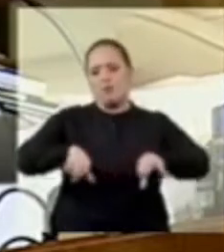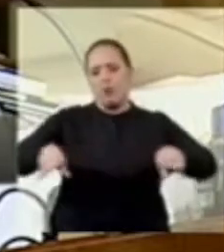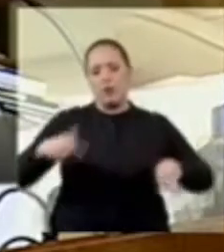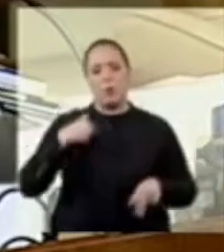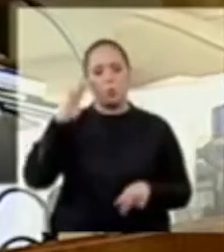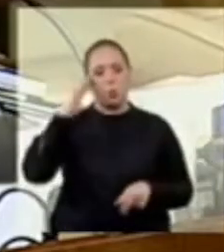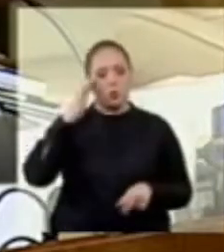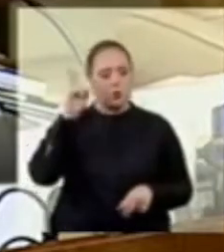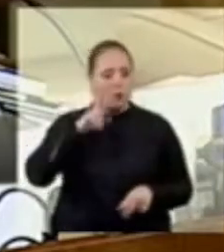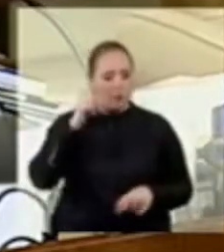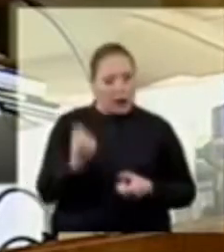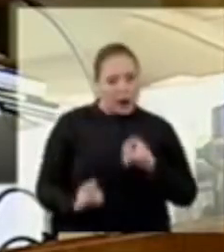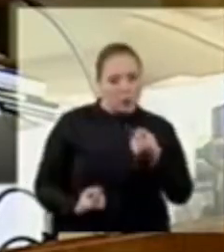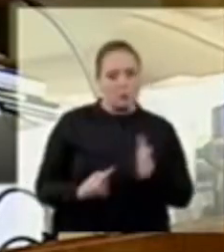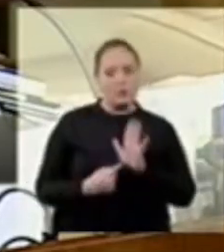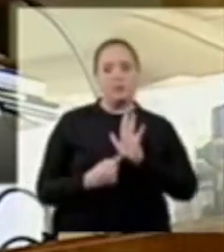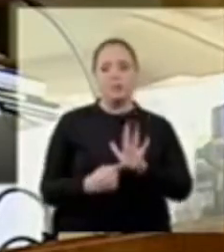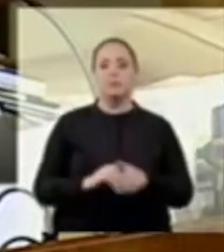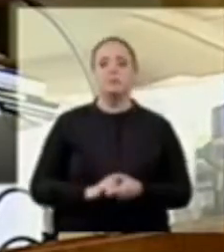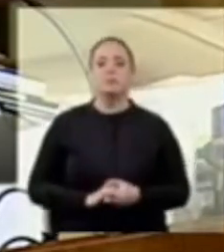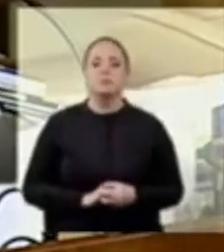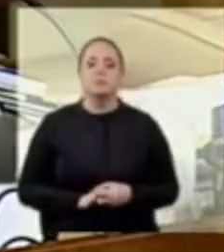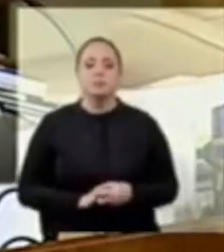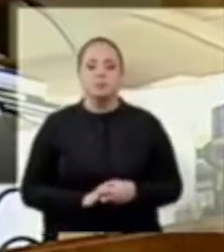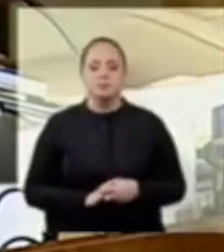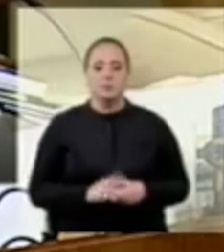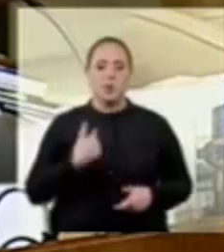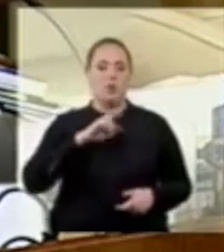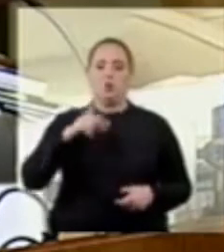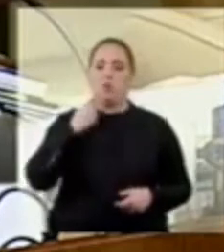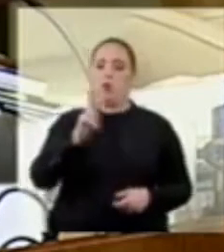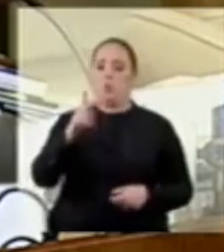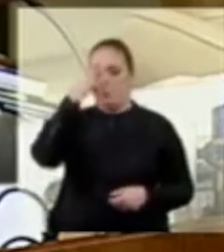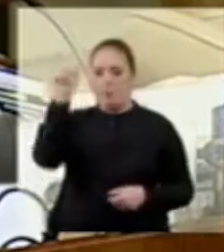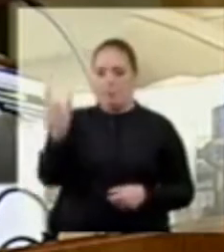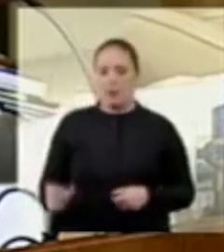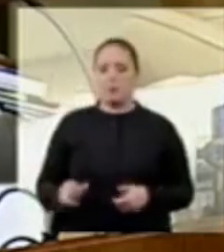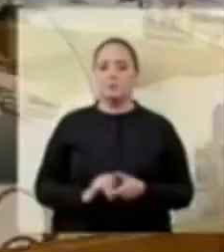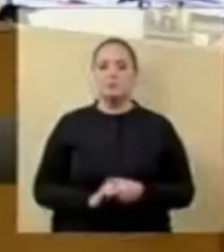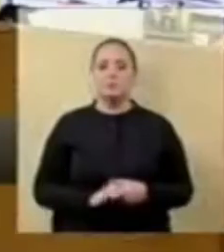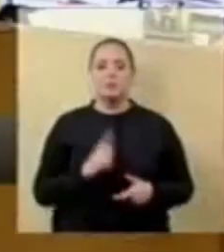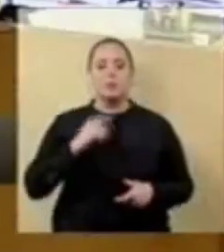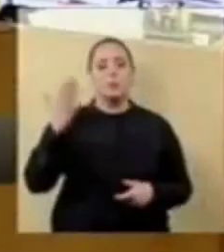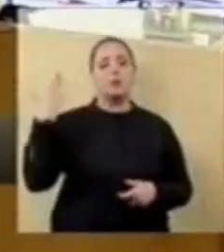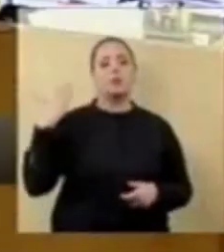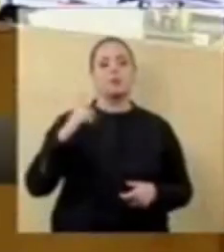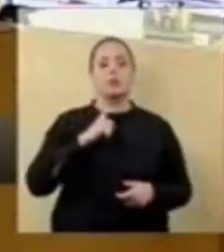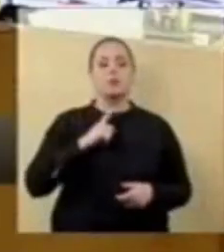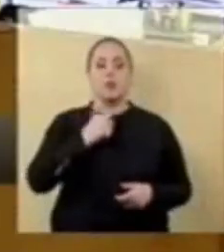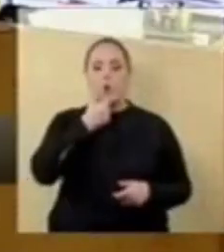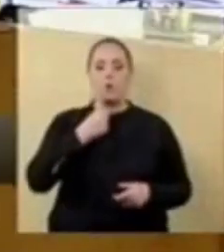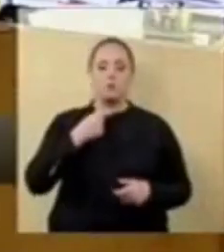lembrar alguns deles sem citar o nome das partes houve o caso célebre do jornalista